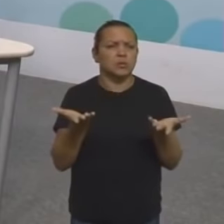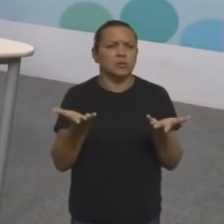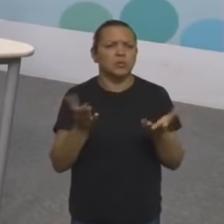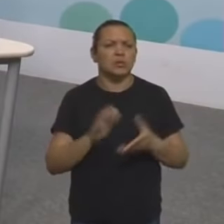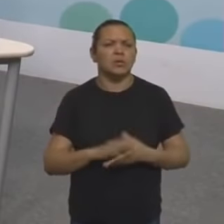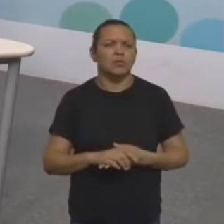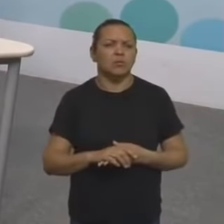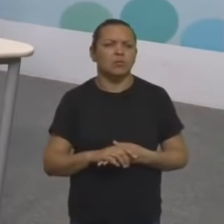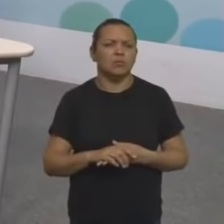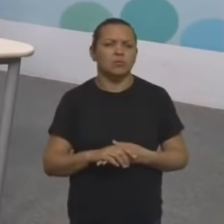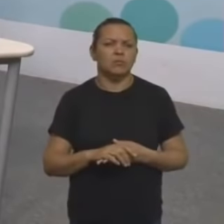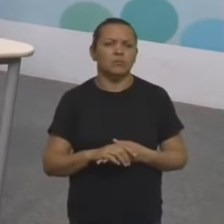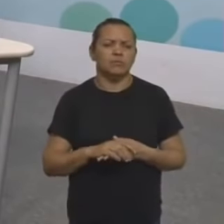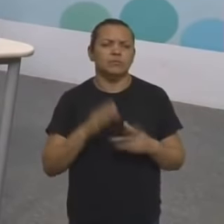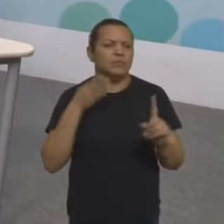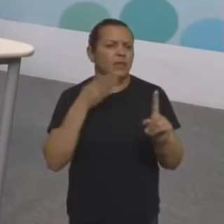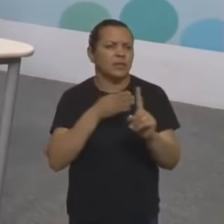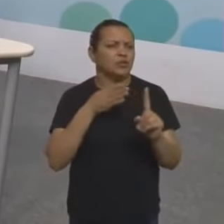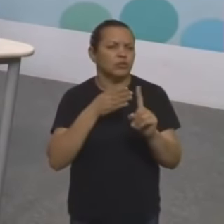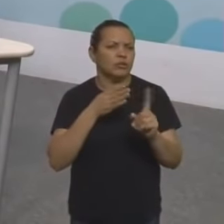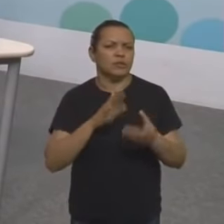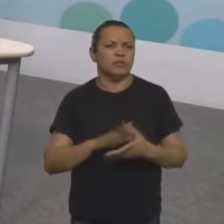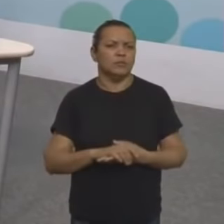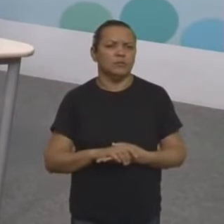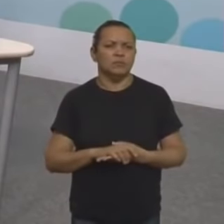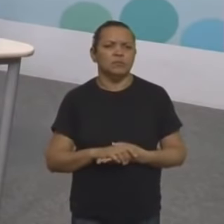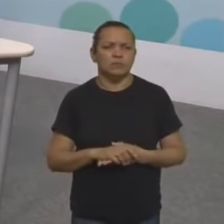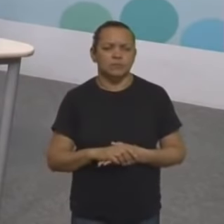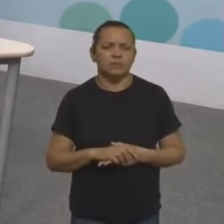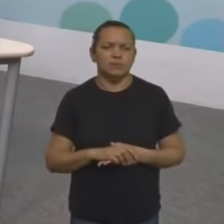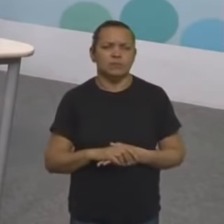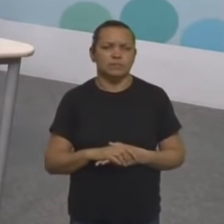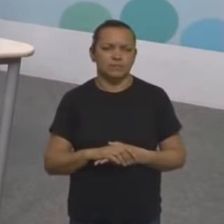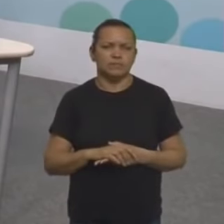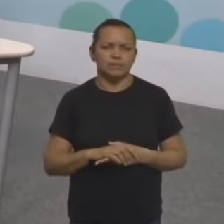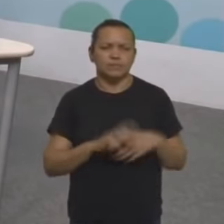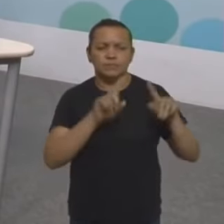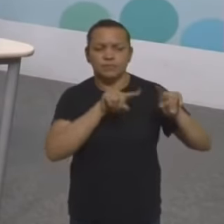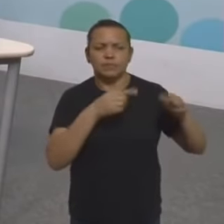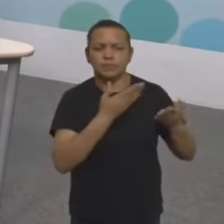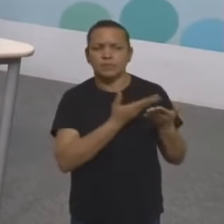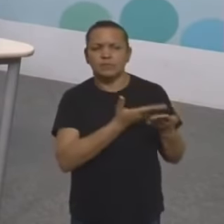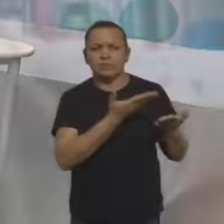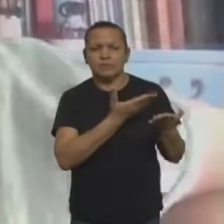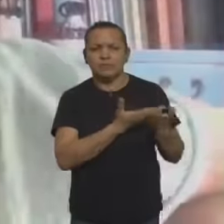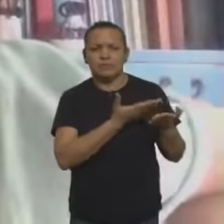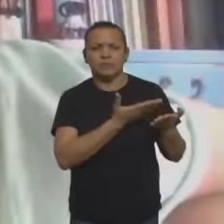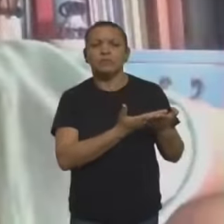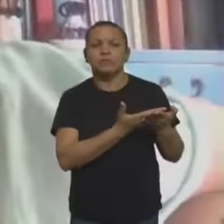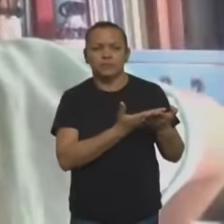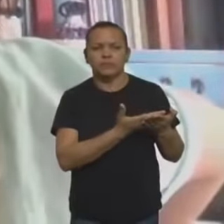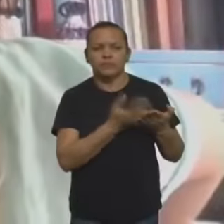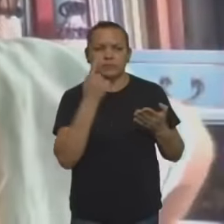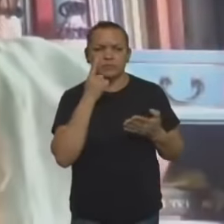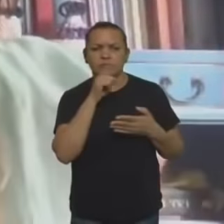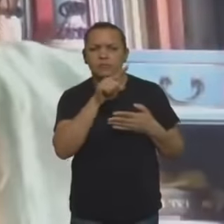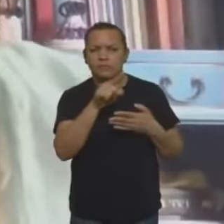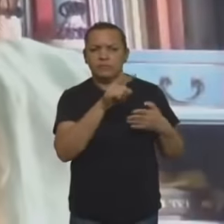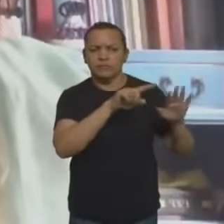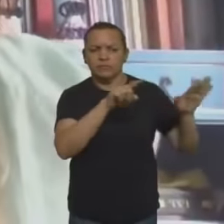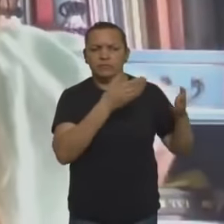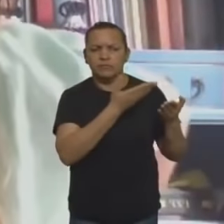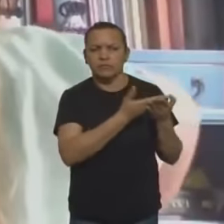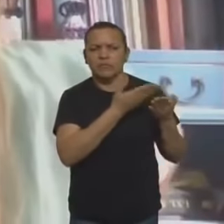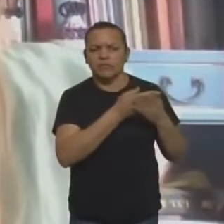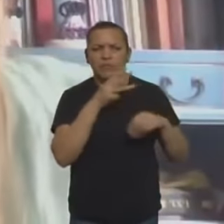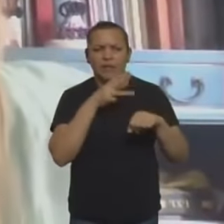Paula? De maneira direta, né? Então, as aulas que você está vendo aí no